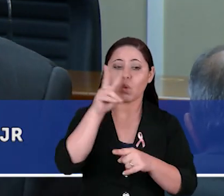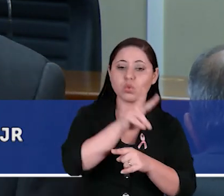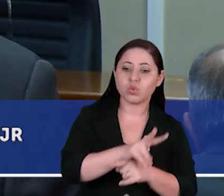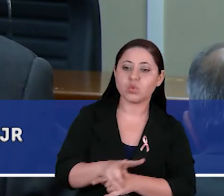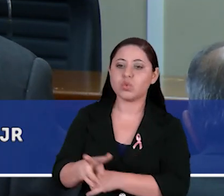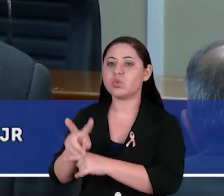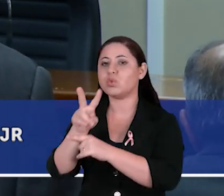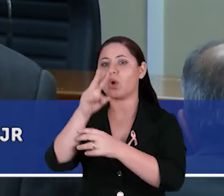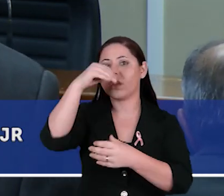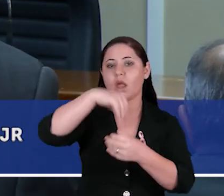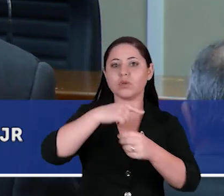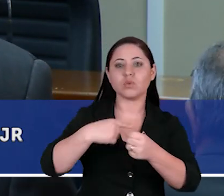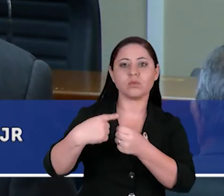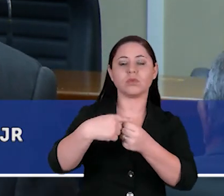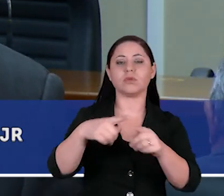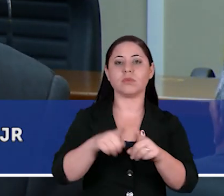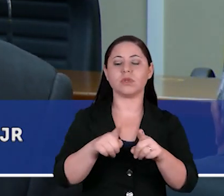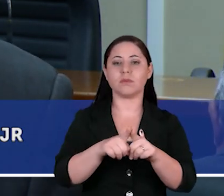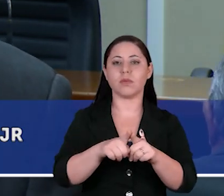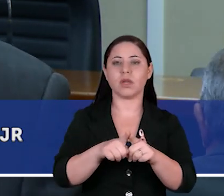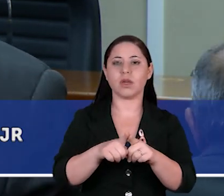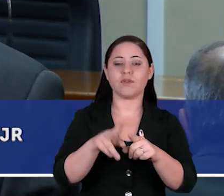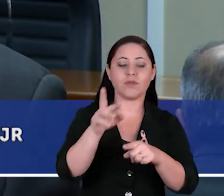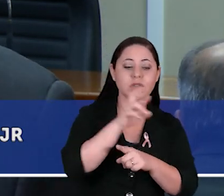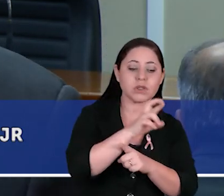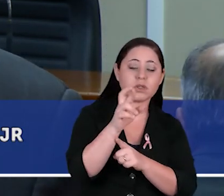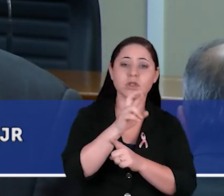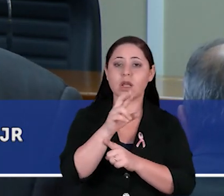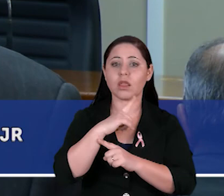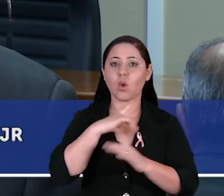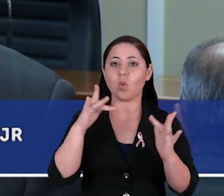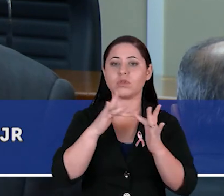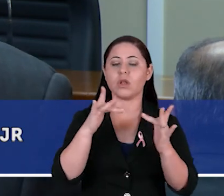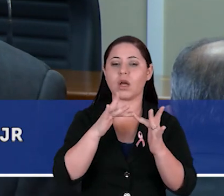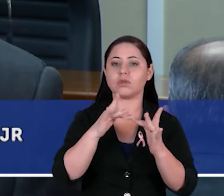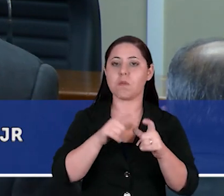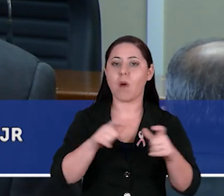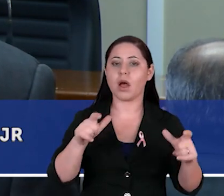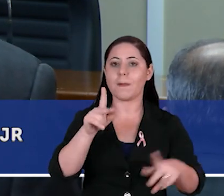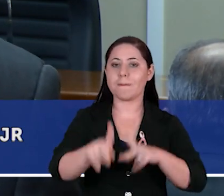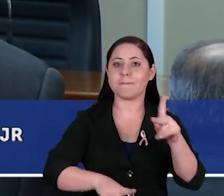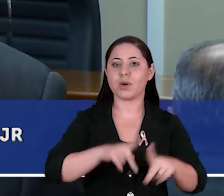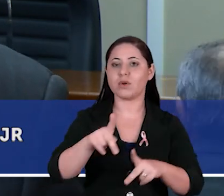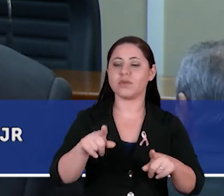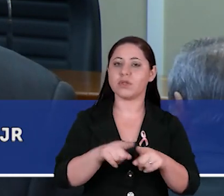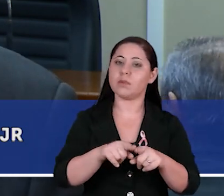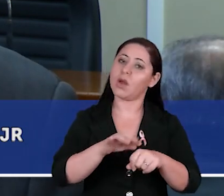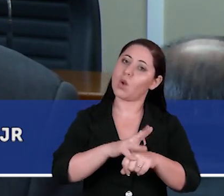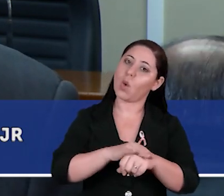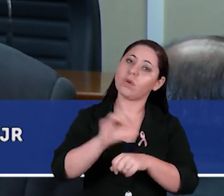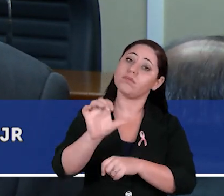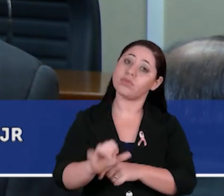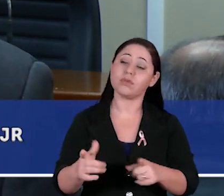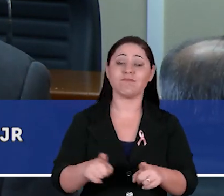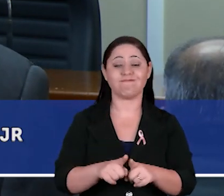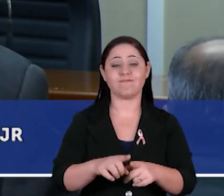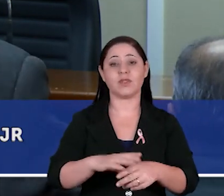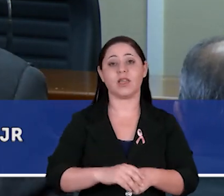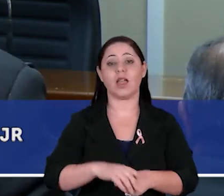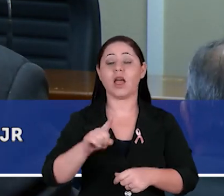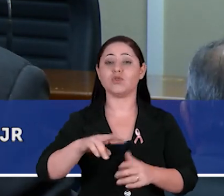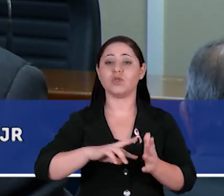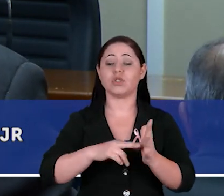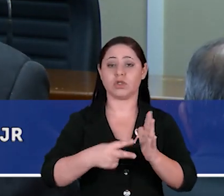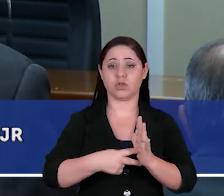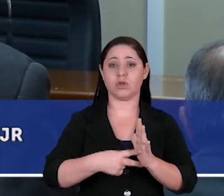patrulha dentro dos municípios, estando em fiscalização, ou seja, tem um contato maior com o público e também estão sobre o risco maior. E